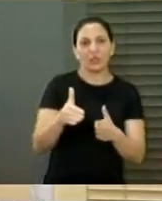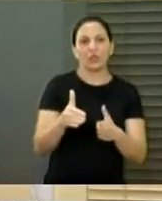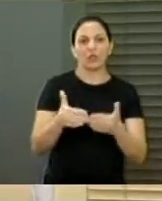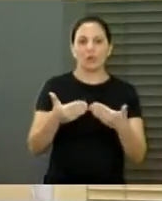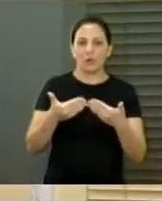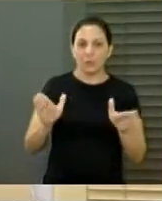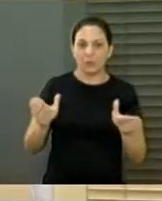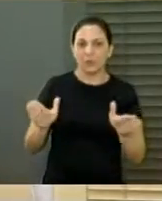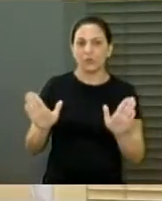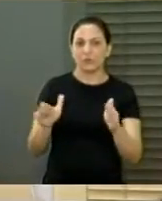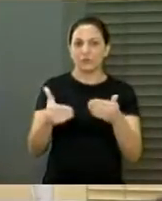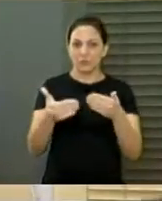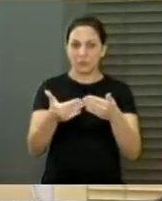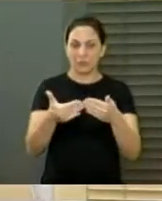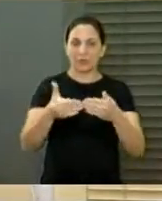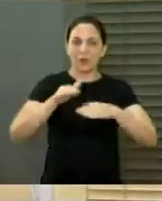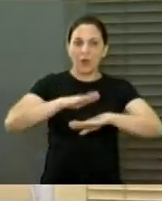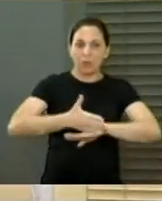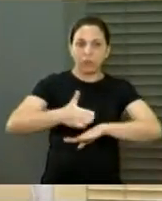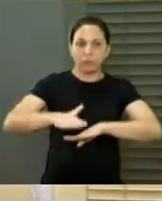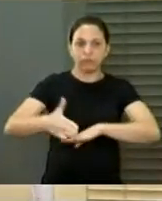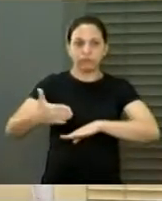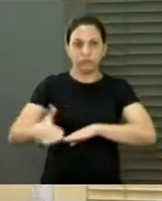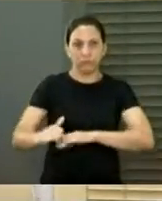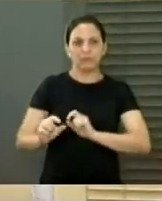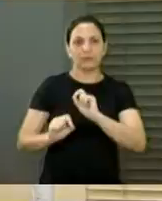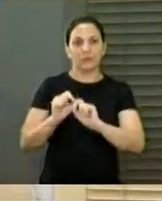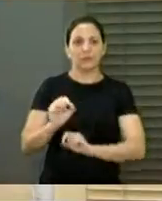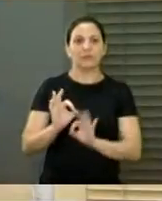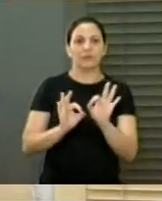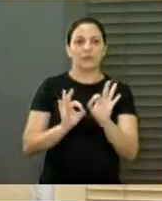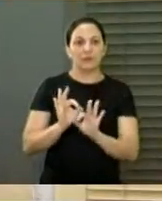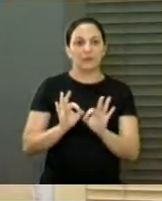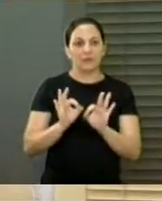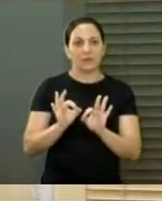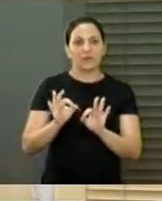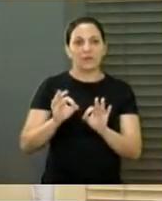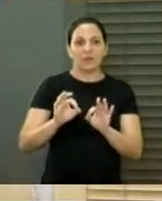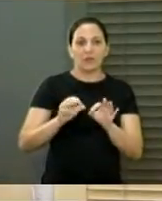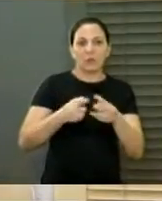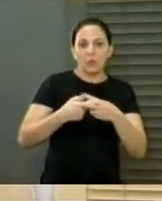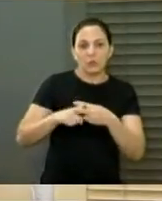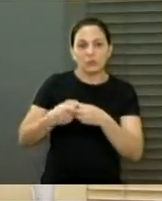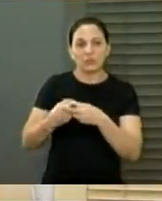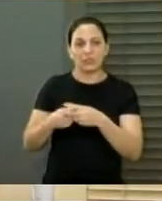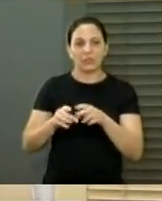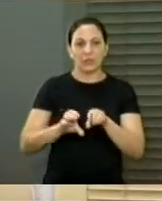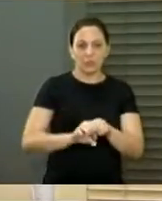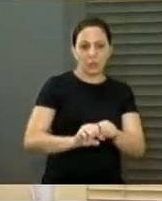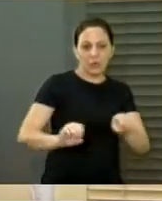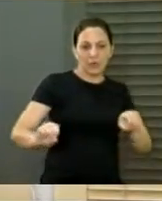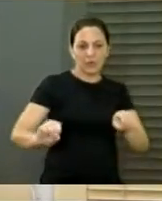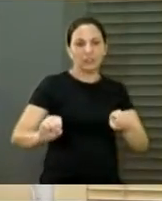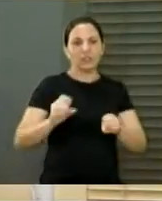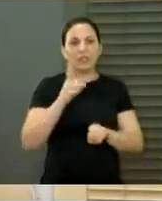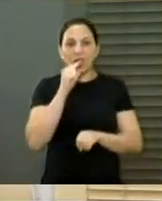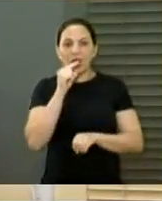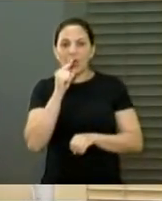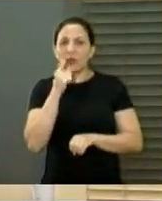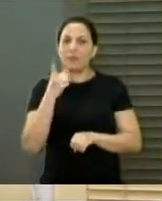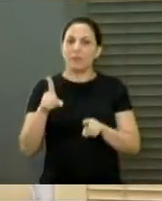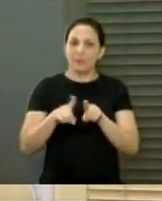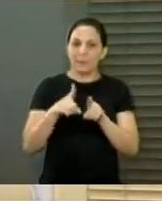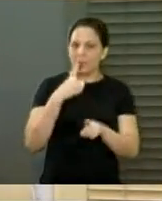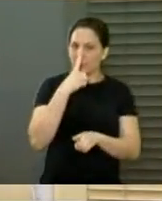e fechamento dos buracos quando realizado consertos na rede de água e esgotos e a sinalização dos